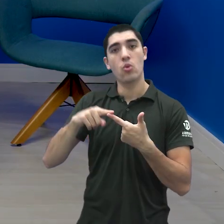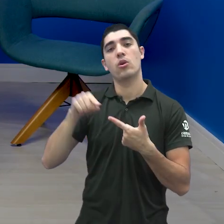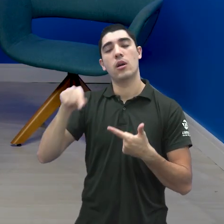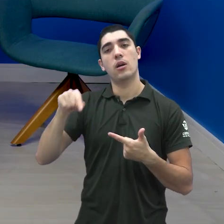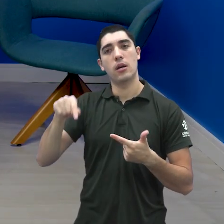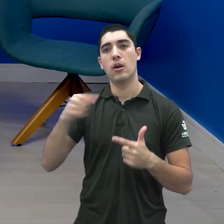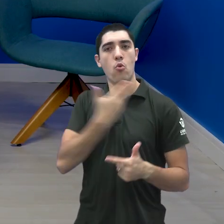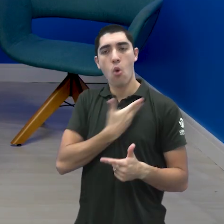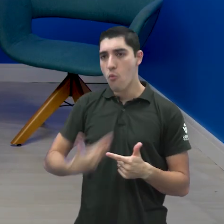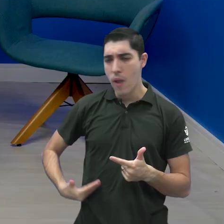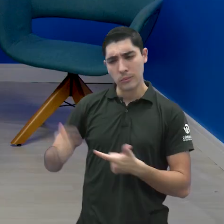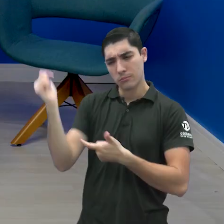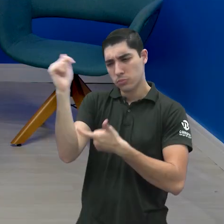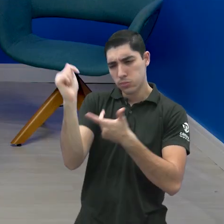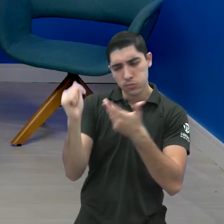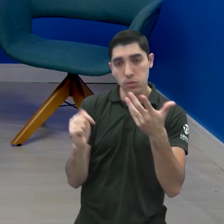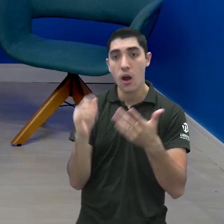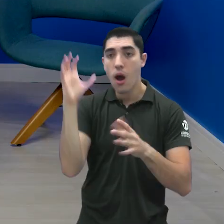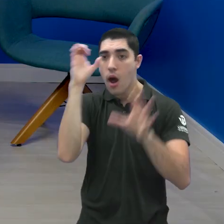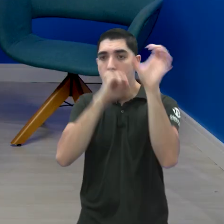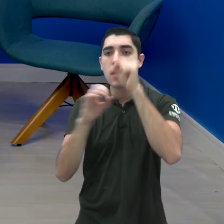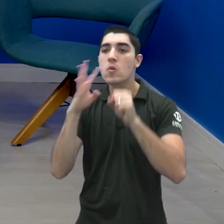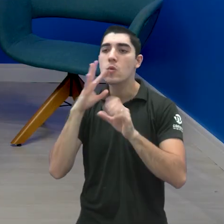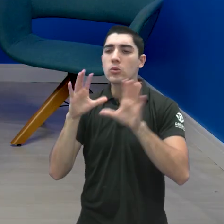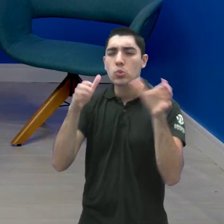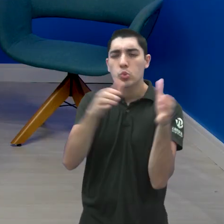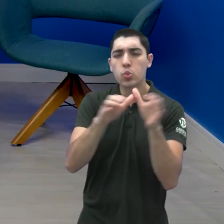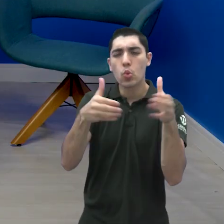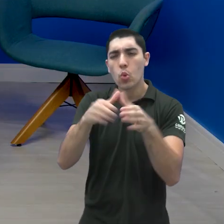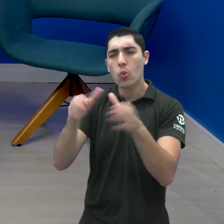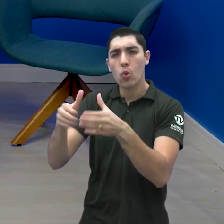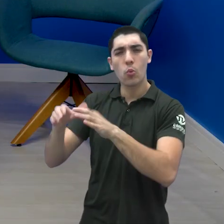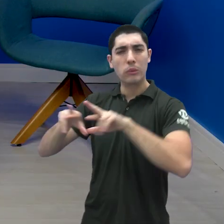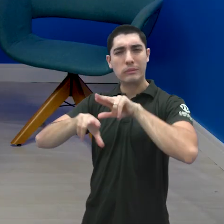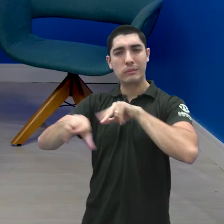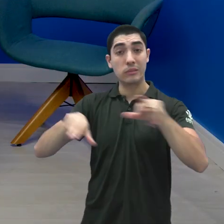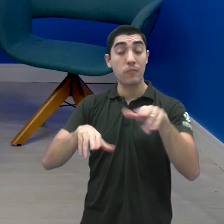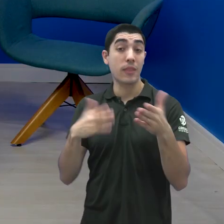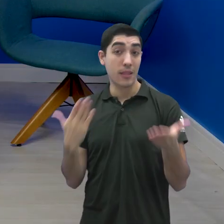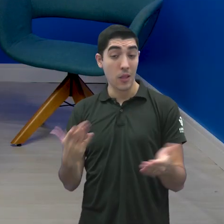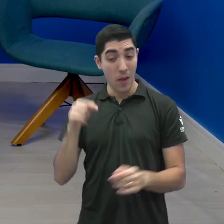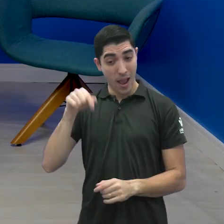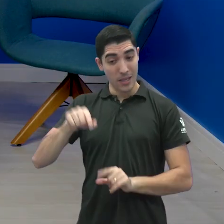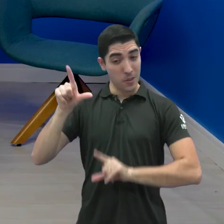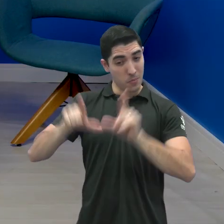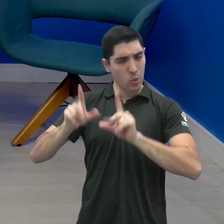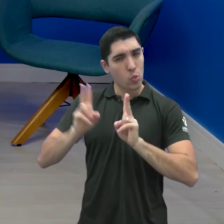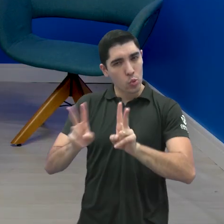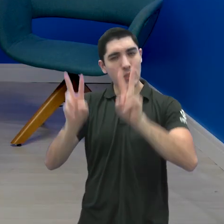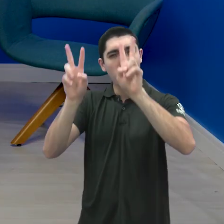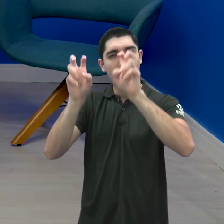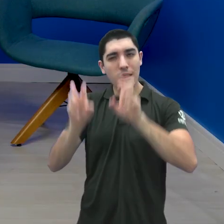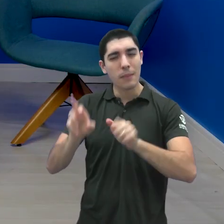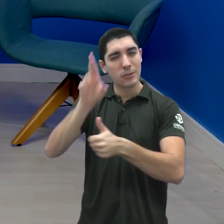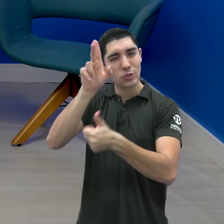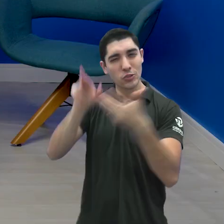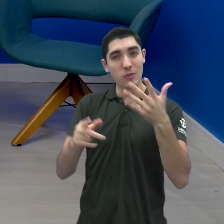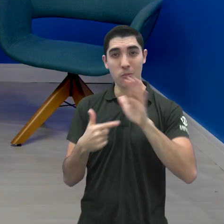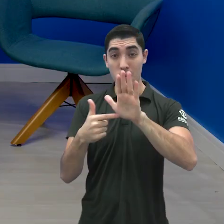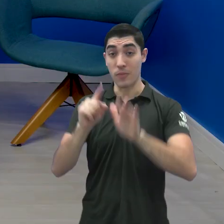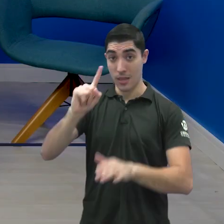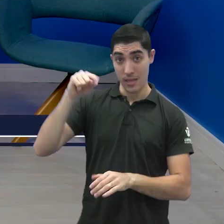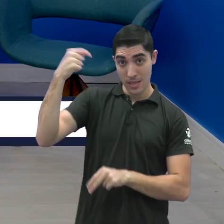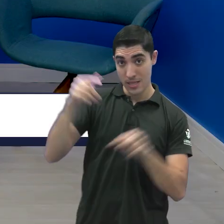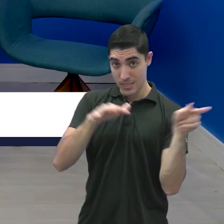público de diferentes classes sociais e perfis. E a gente continua falando sobre temas muito interessantes aqui no Sobre Política na semana que vem,